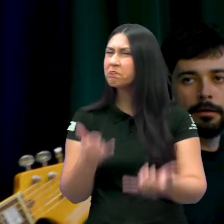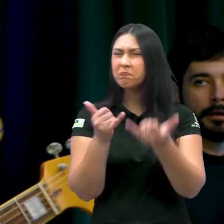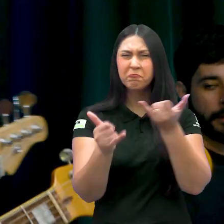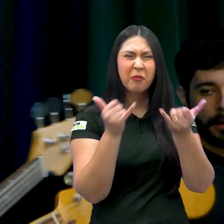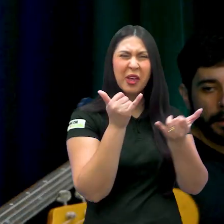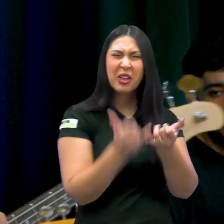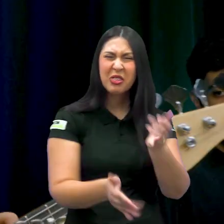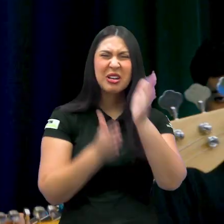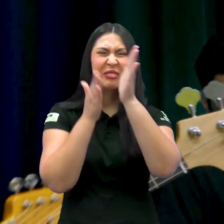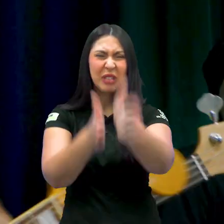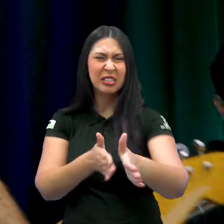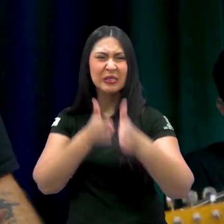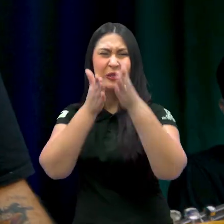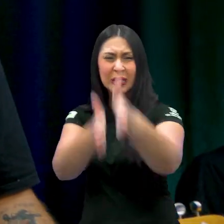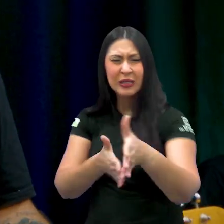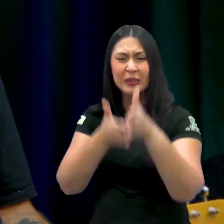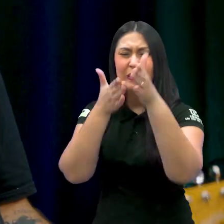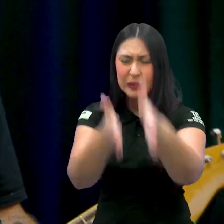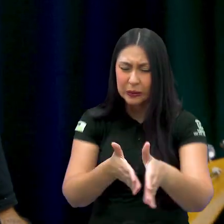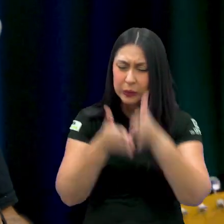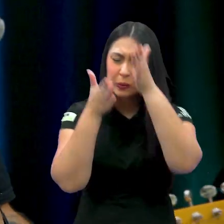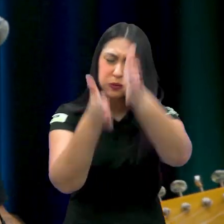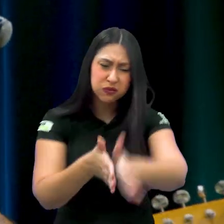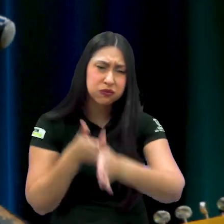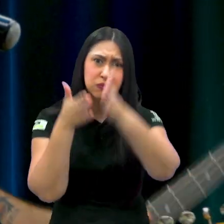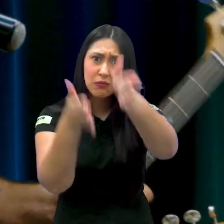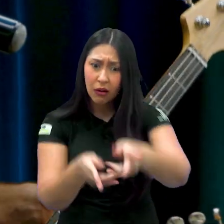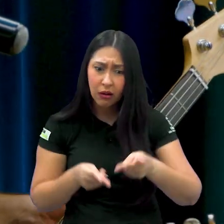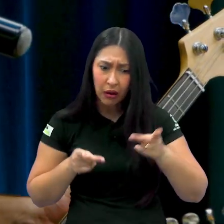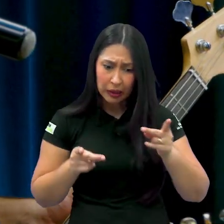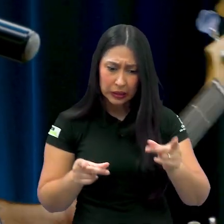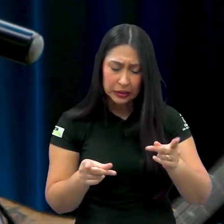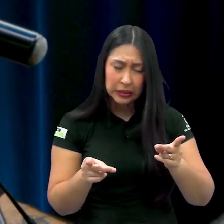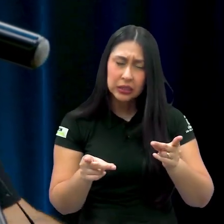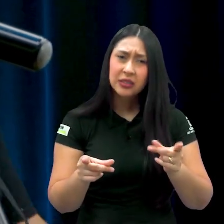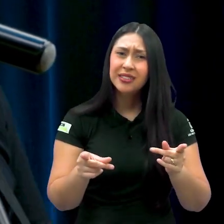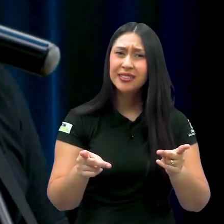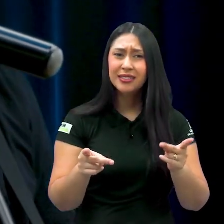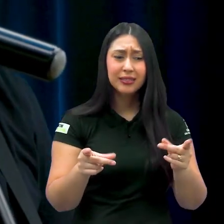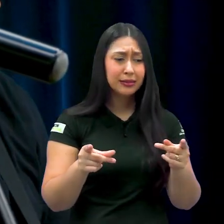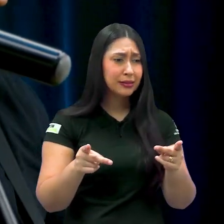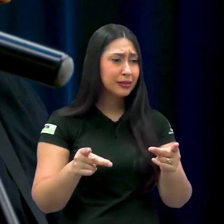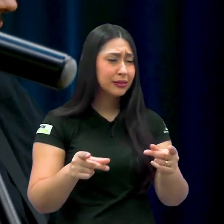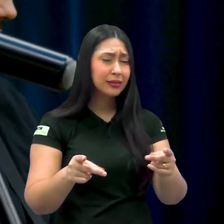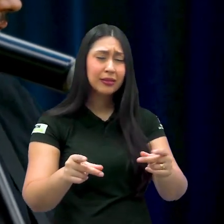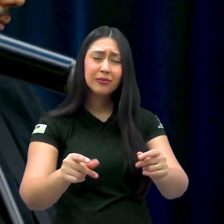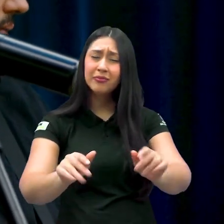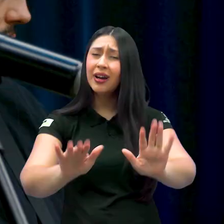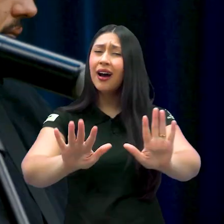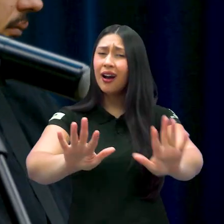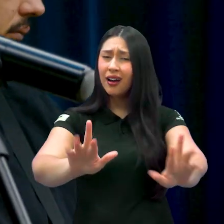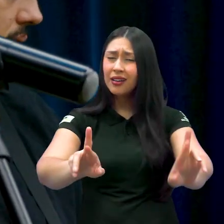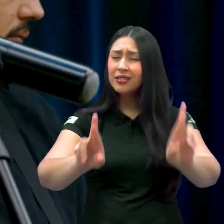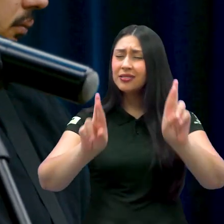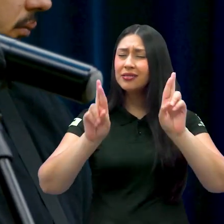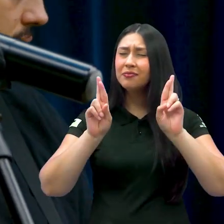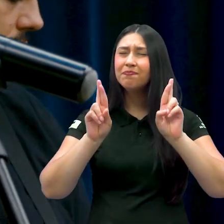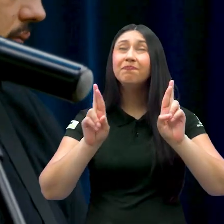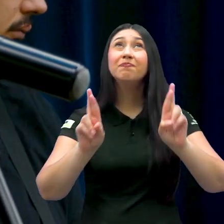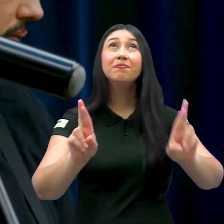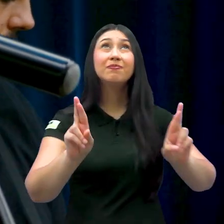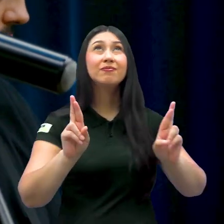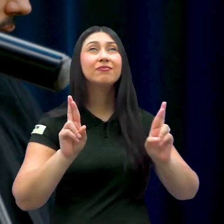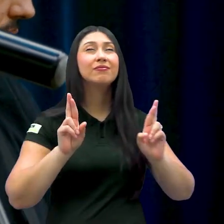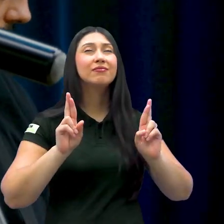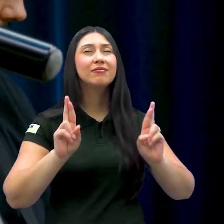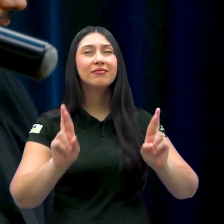Se nunca chegássemos ao final do túnel, mas vemos a